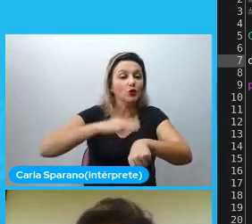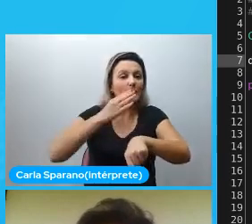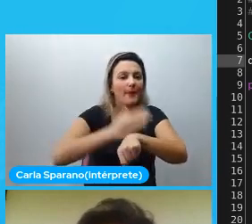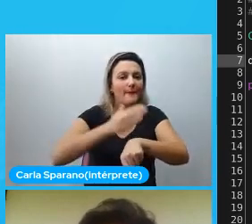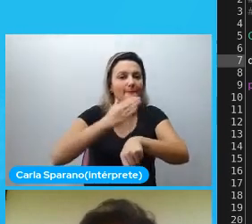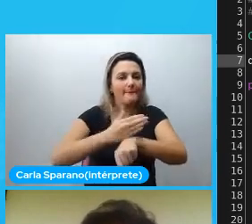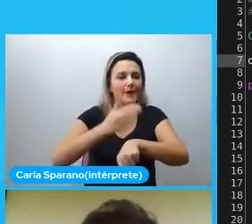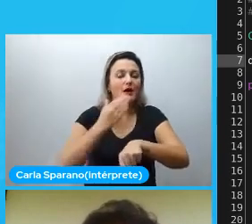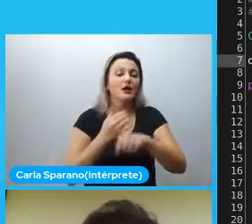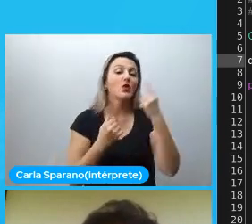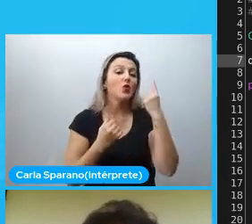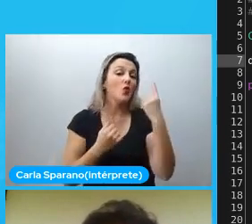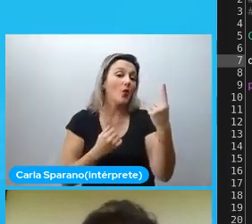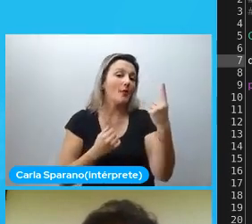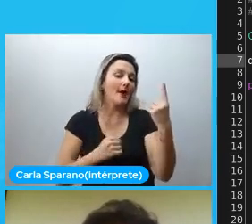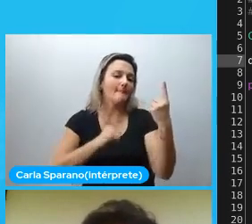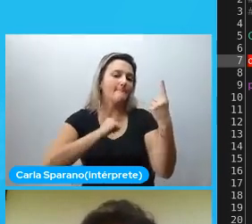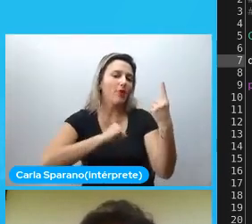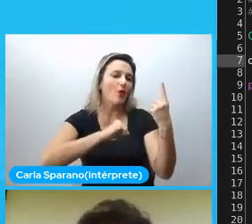então